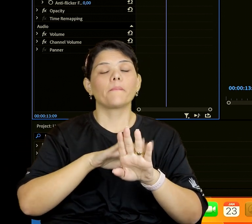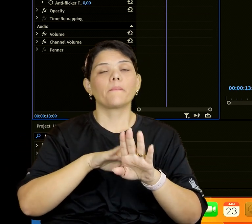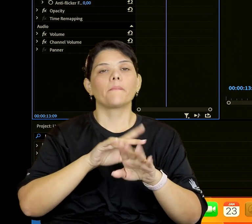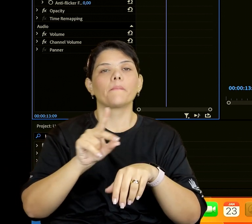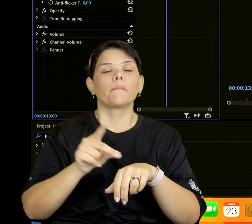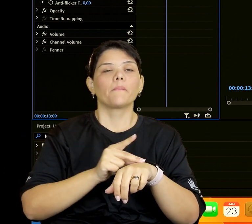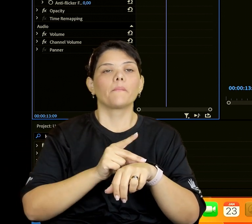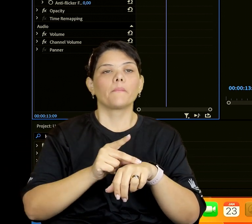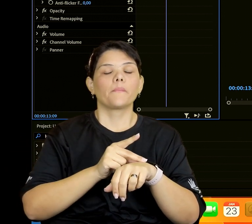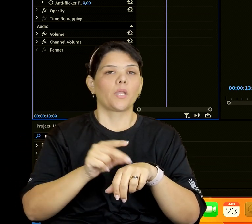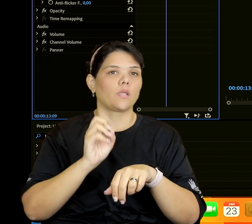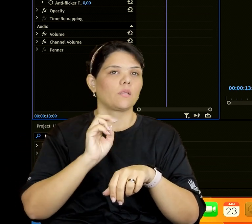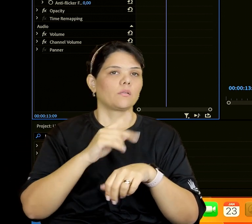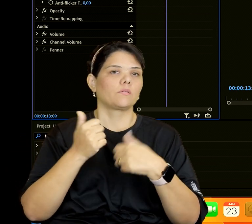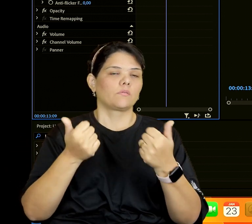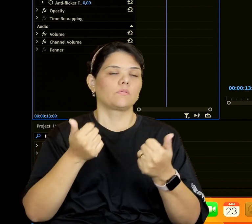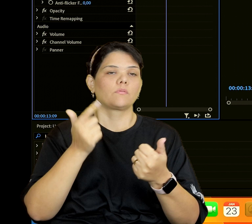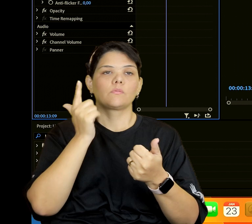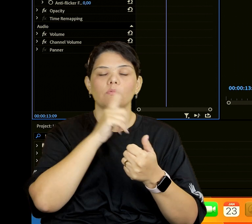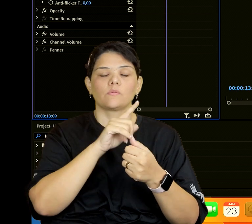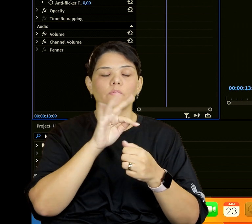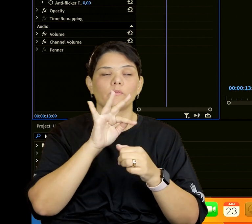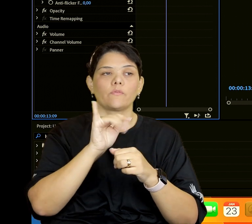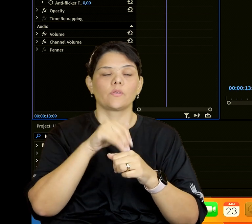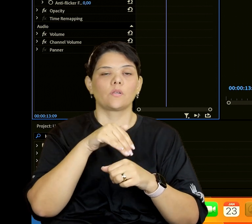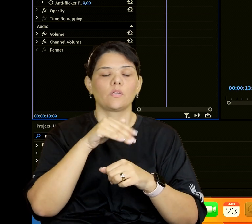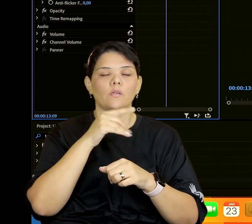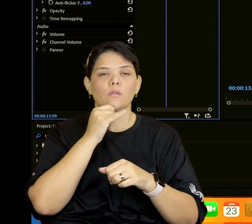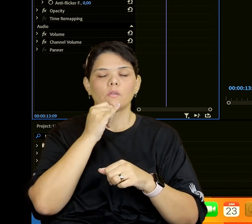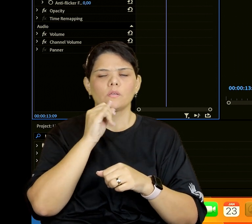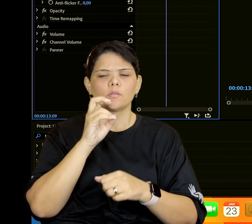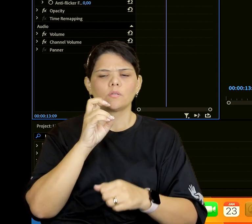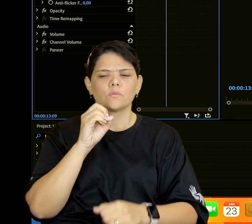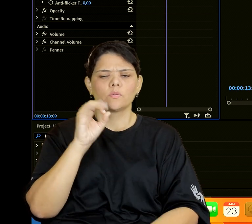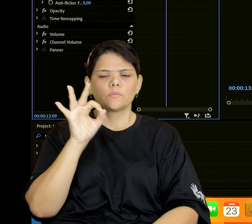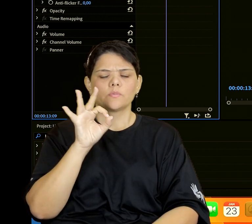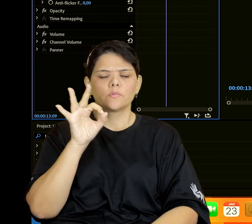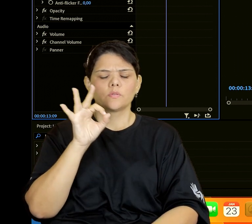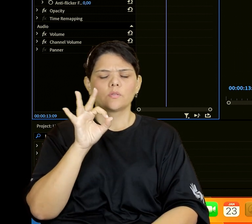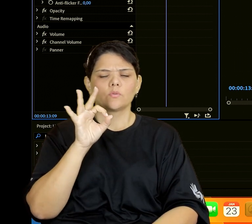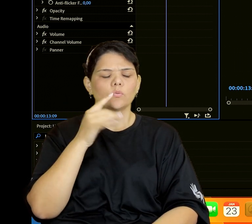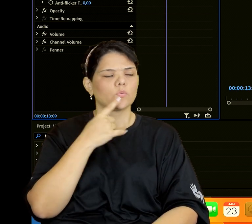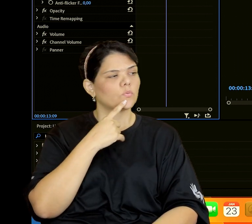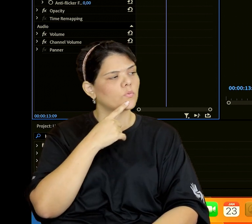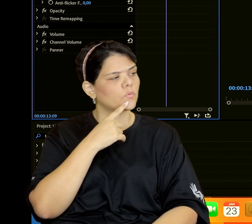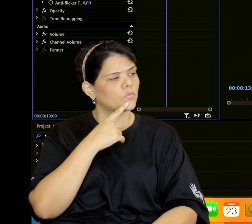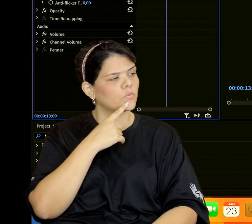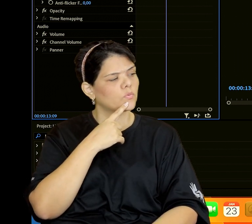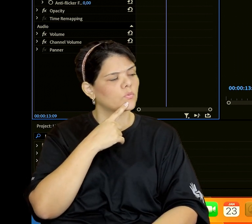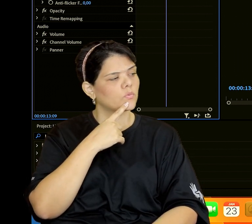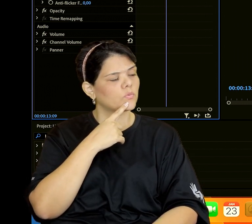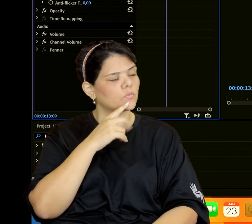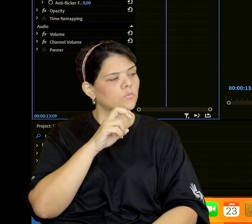Então, dá pra gente finalizar aqui. É 50% do valor. Vou botar em 54 aqui.